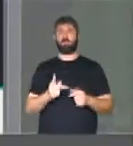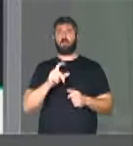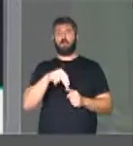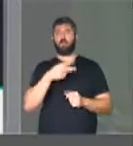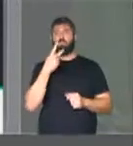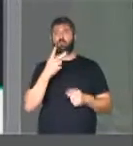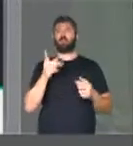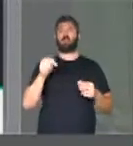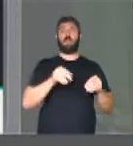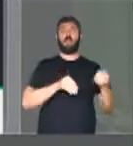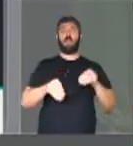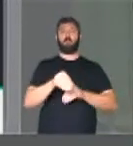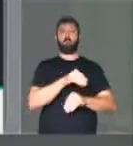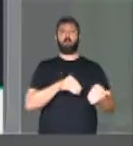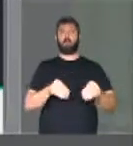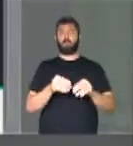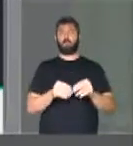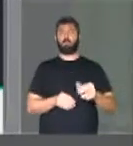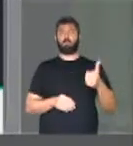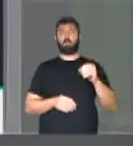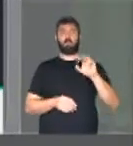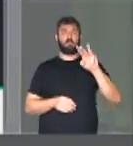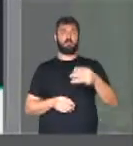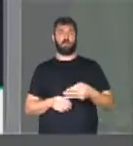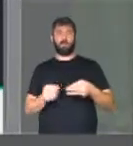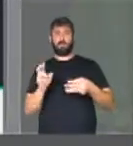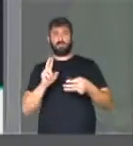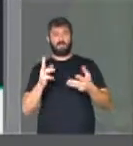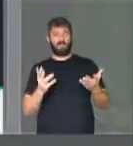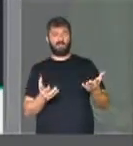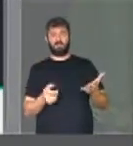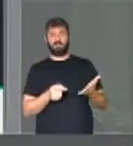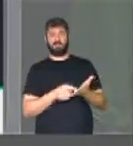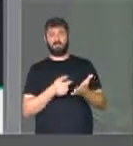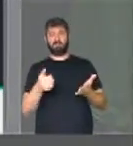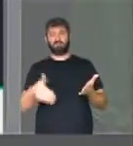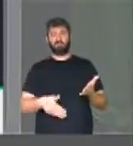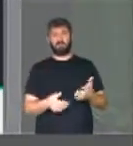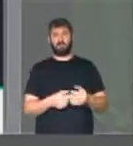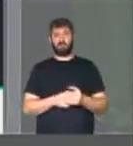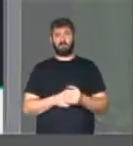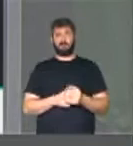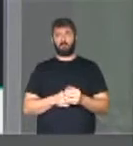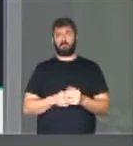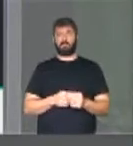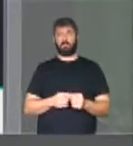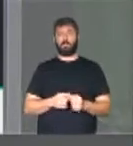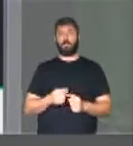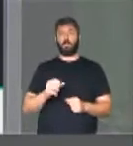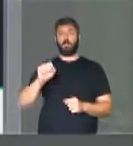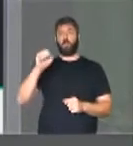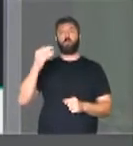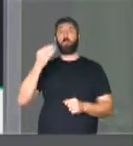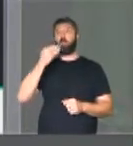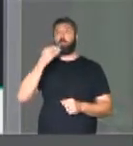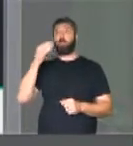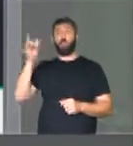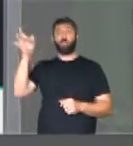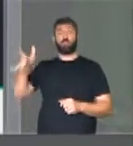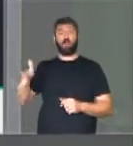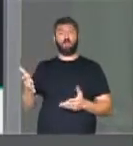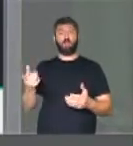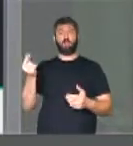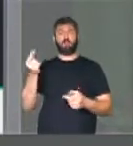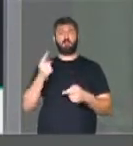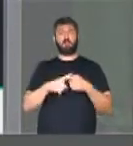que tratavam de remanejamento de 10 milhões de reais. Mas nós estamos falando de mais de 8 bilhões. Então,